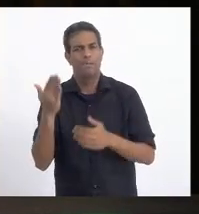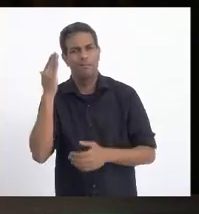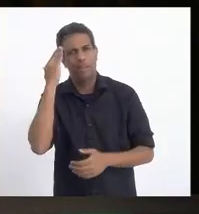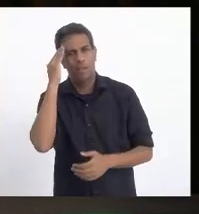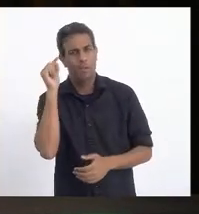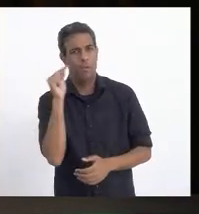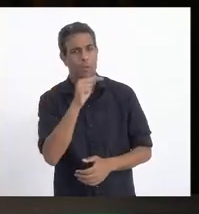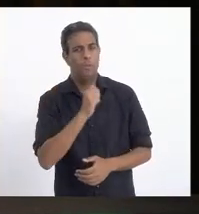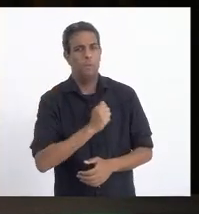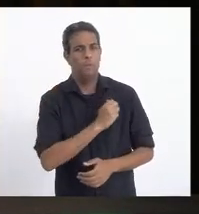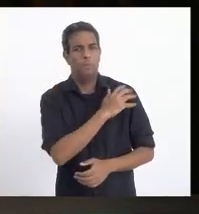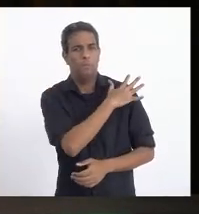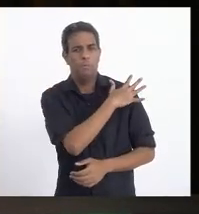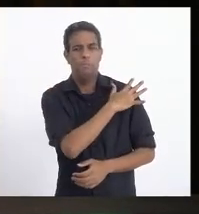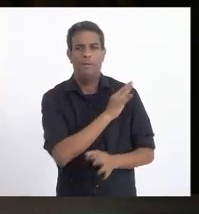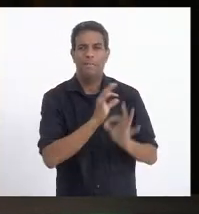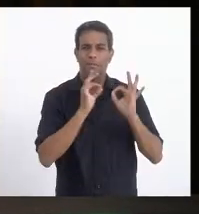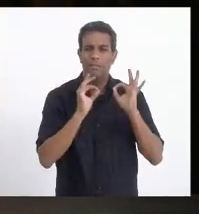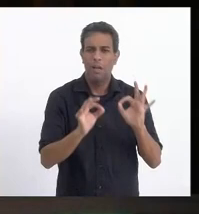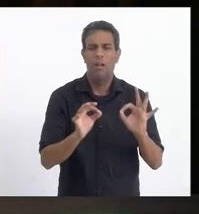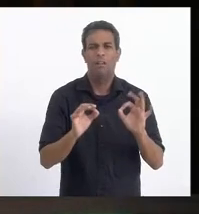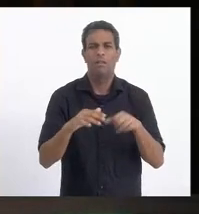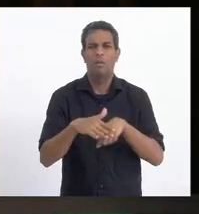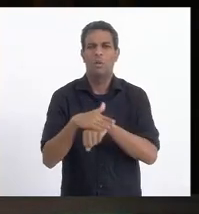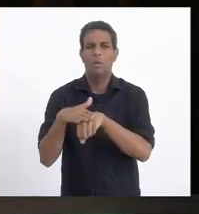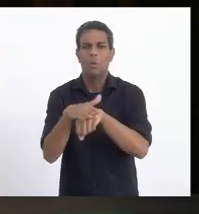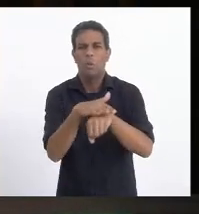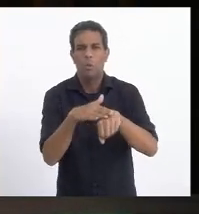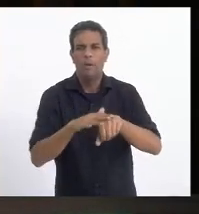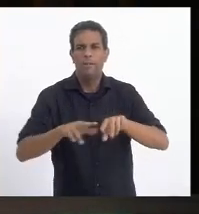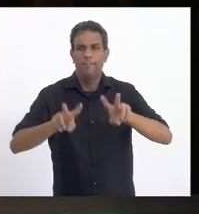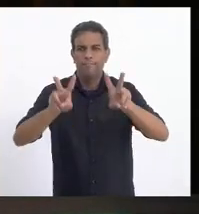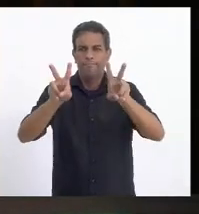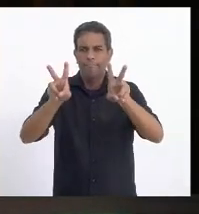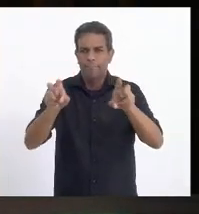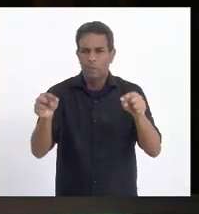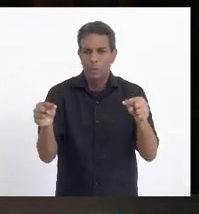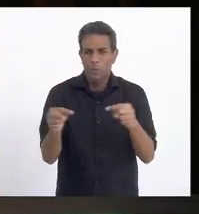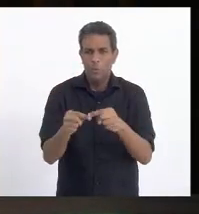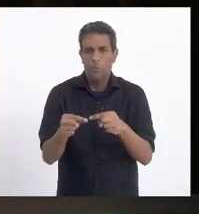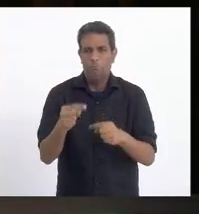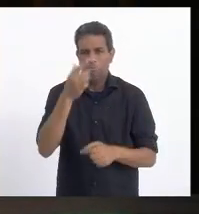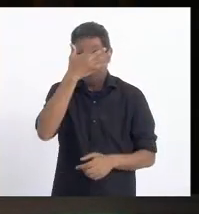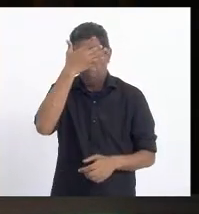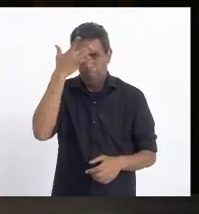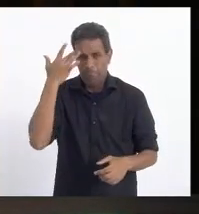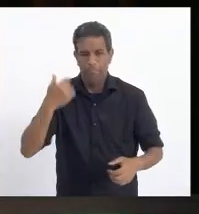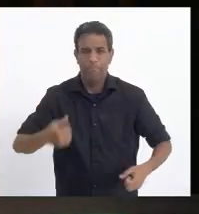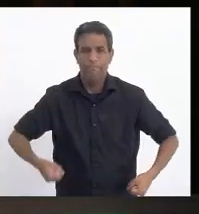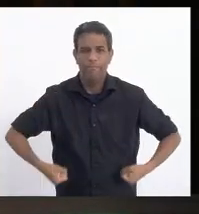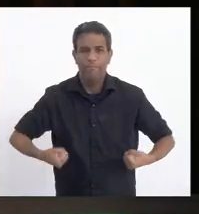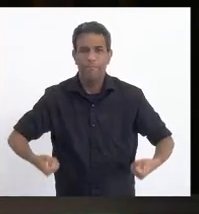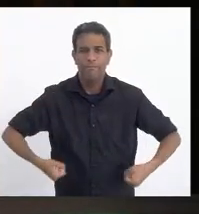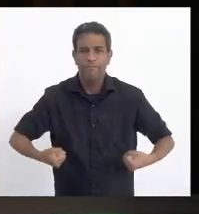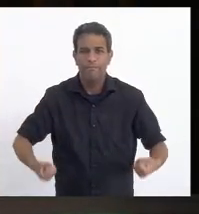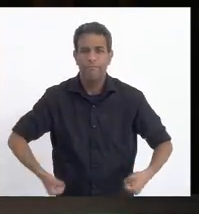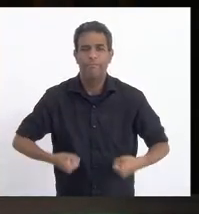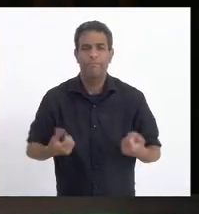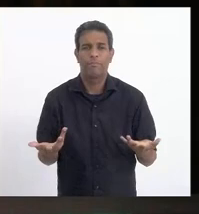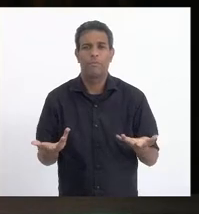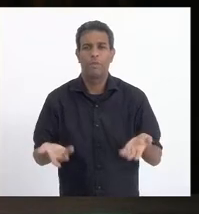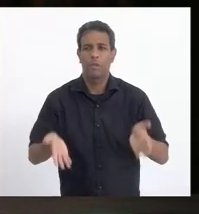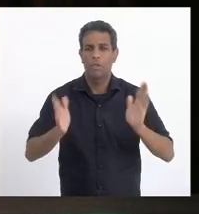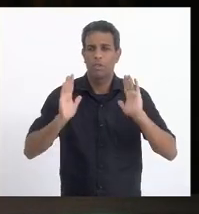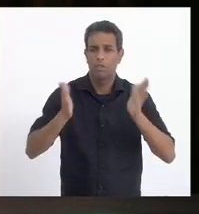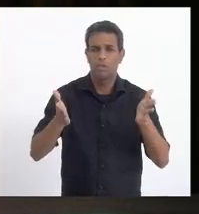entendo o Coronel muito da boa vontade mas eu acho que um homem que fica numa cadeira de roda o